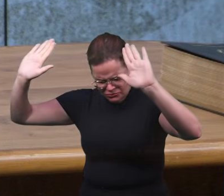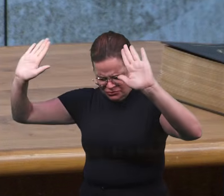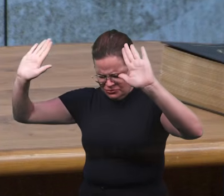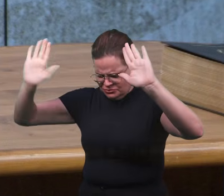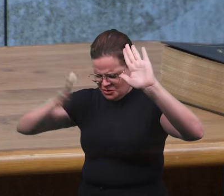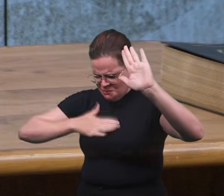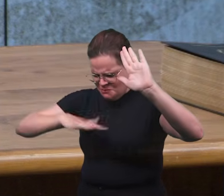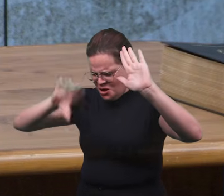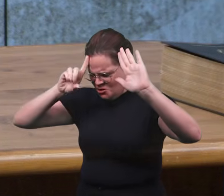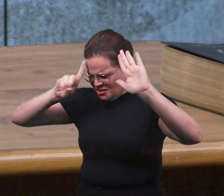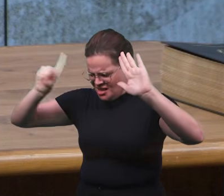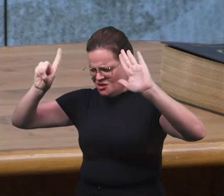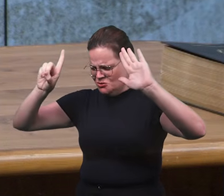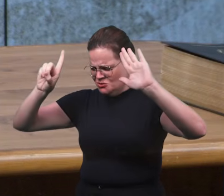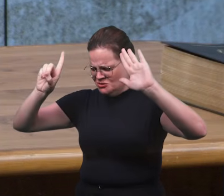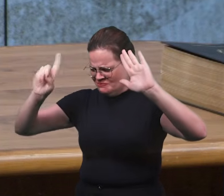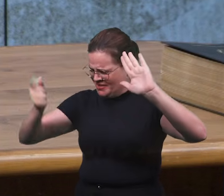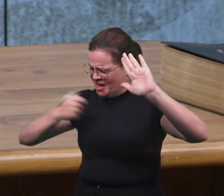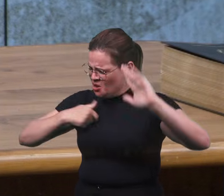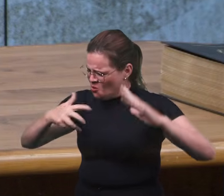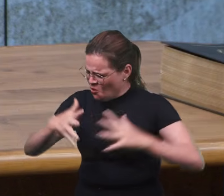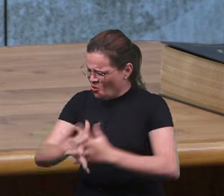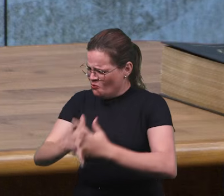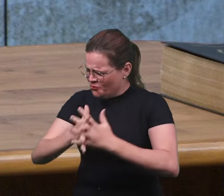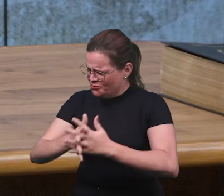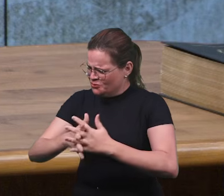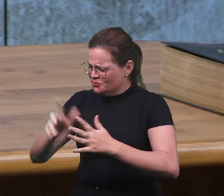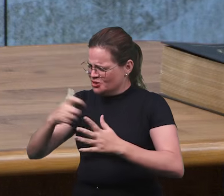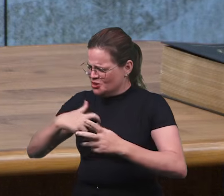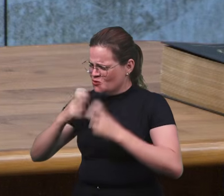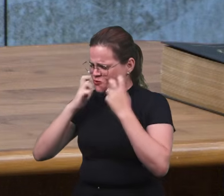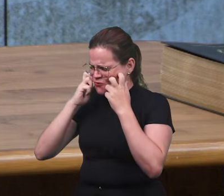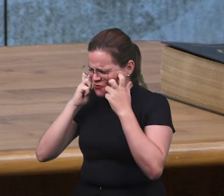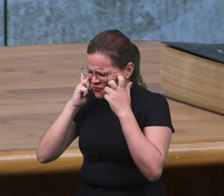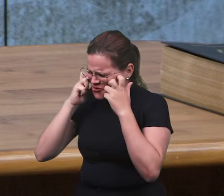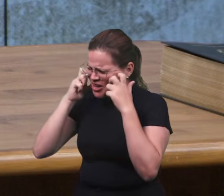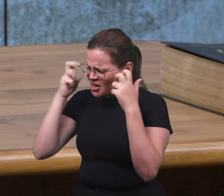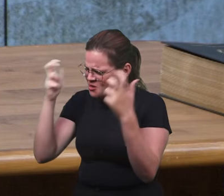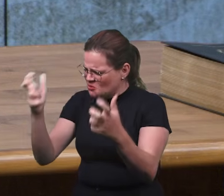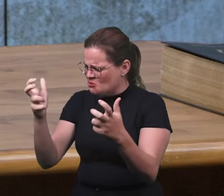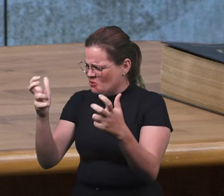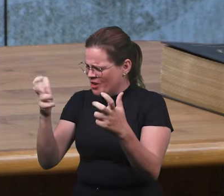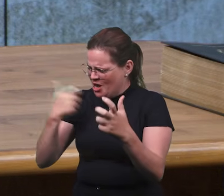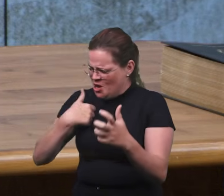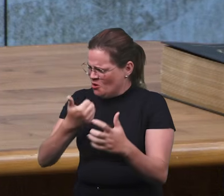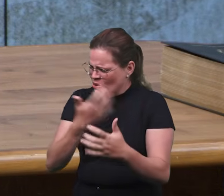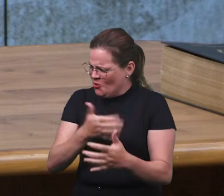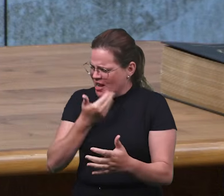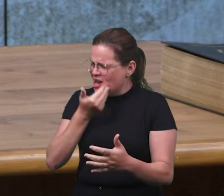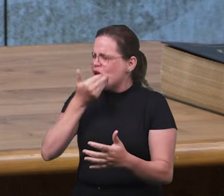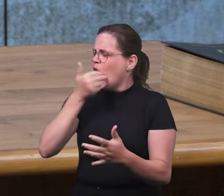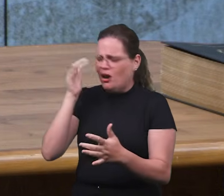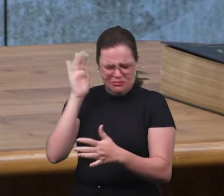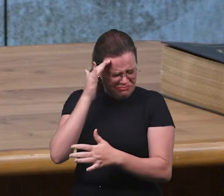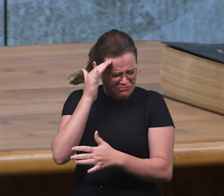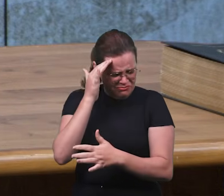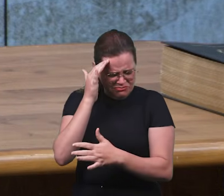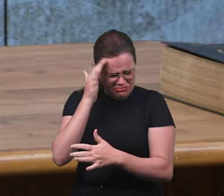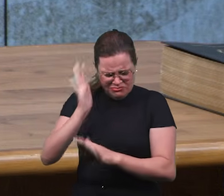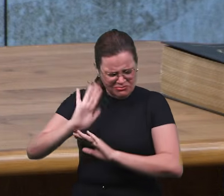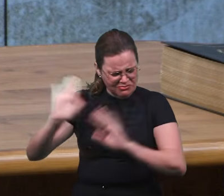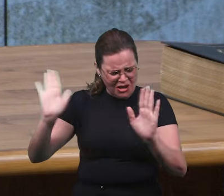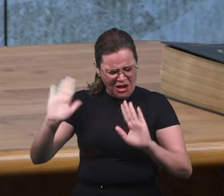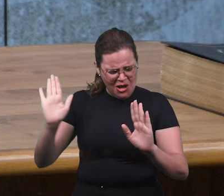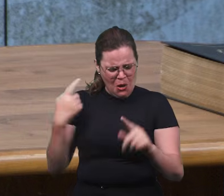meu Deus, estou confuso e envergonhado para levantar a ti a minha face, meu Deus. Porque